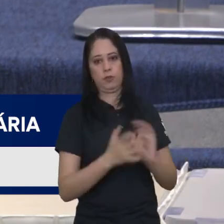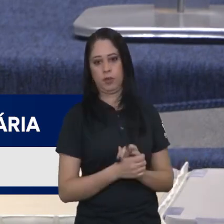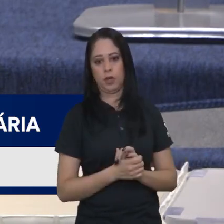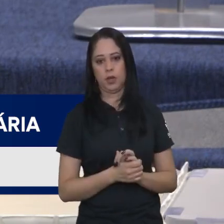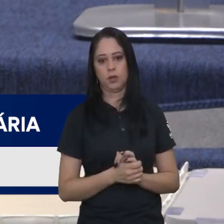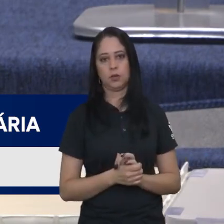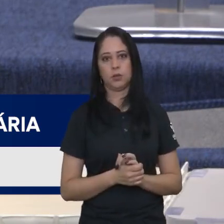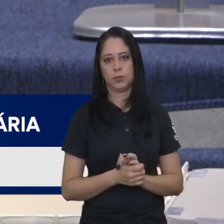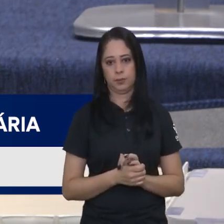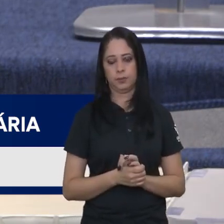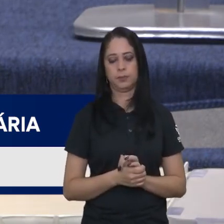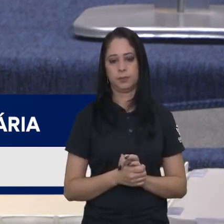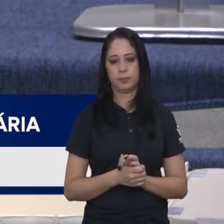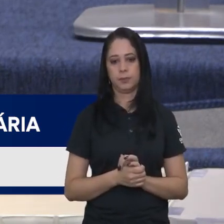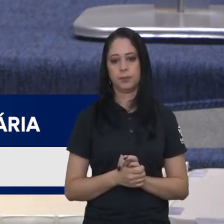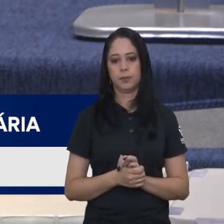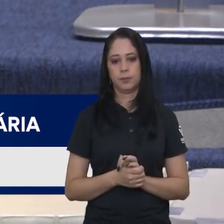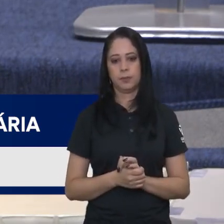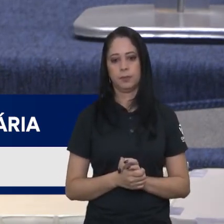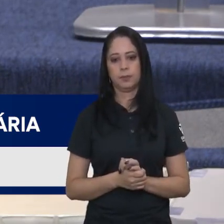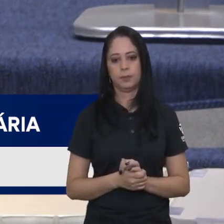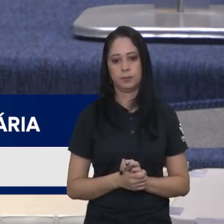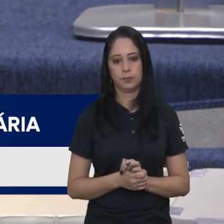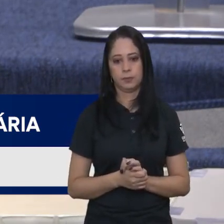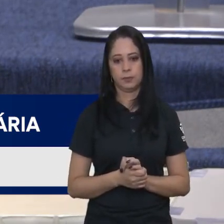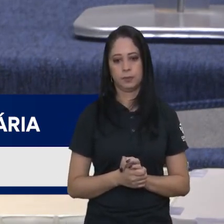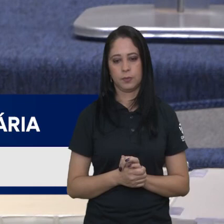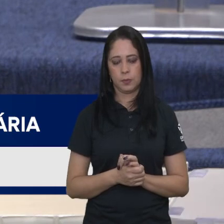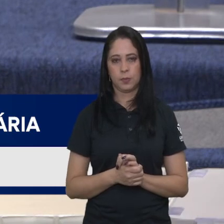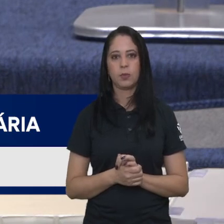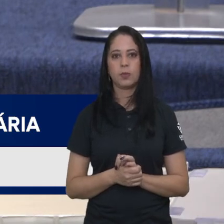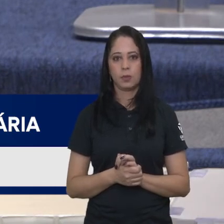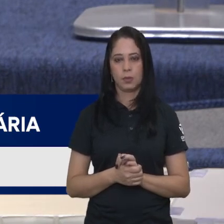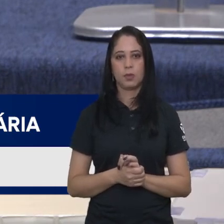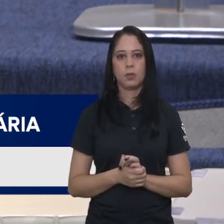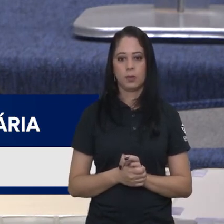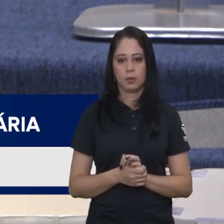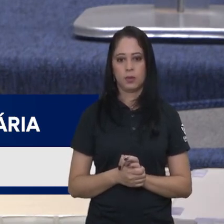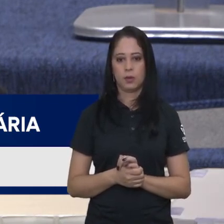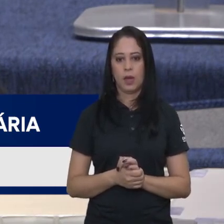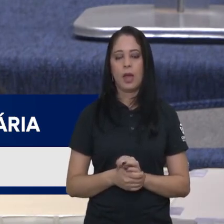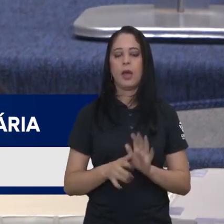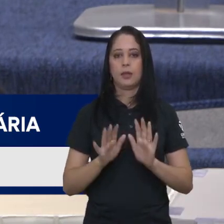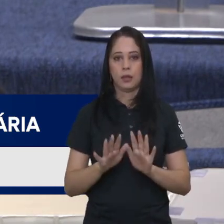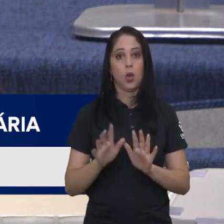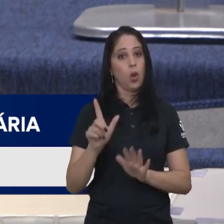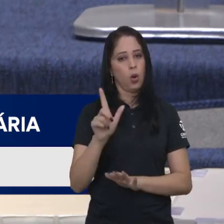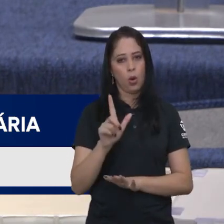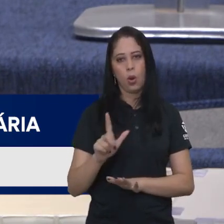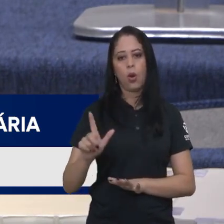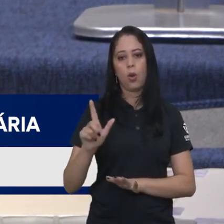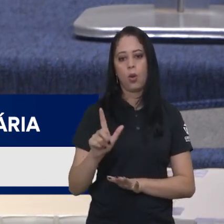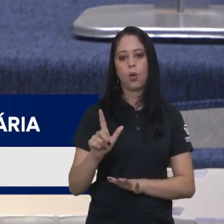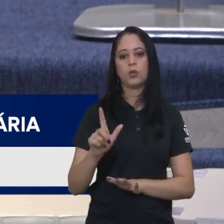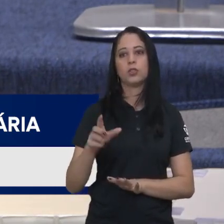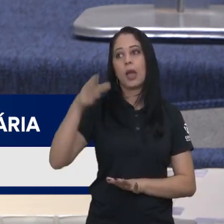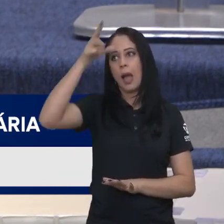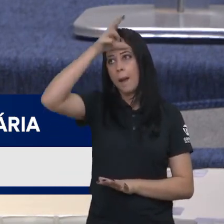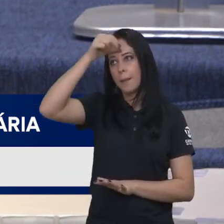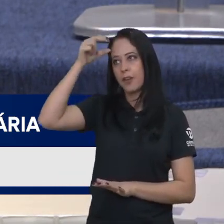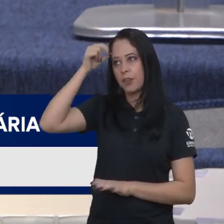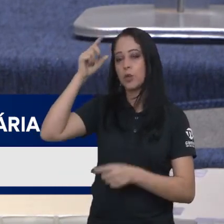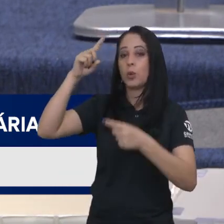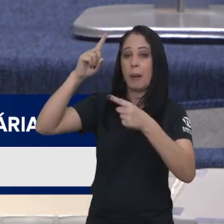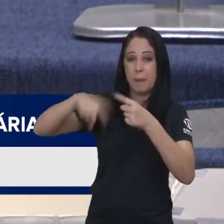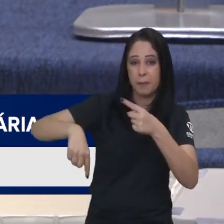Então, a orientação é essa. Faz o pedido, a negativa vai vir em função, não das questões técnicas, mas por ser o bairro irregular. e aí com essa